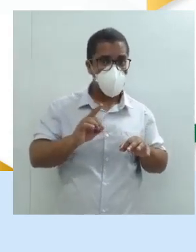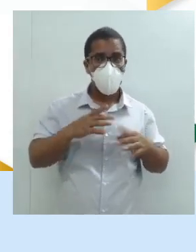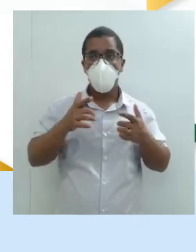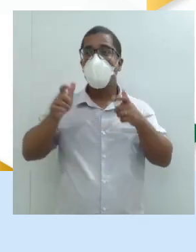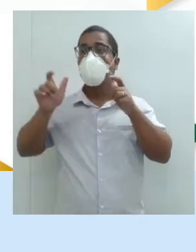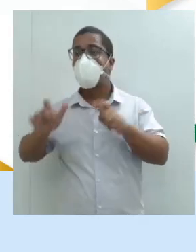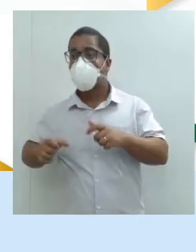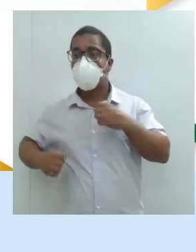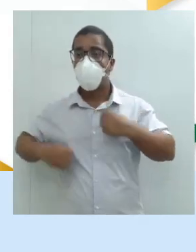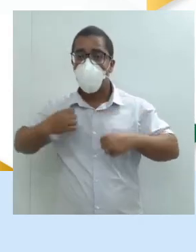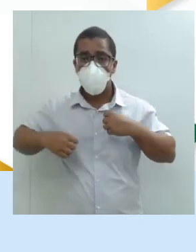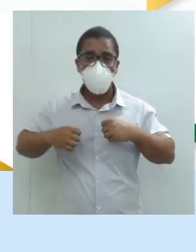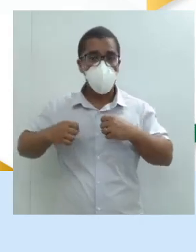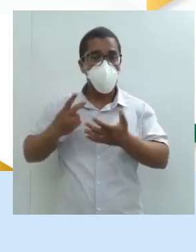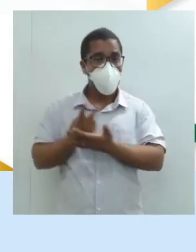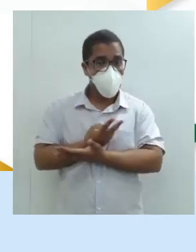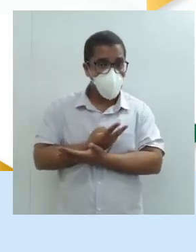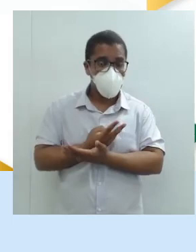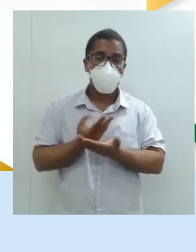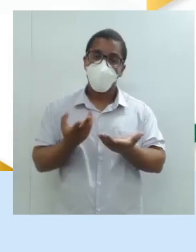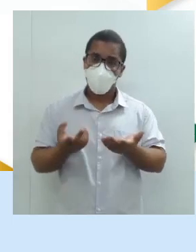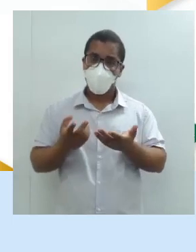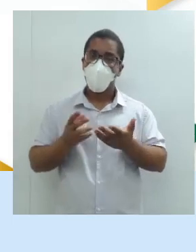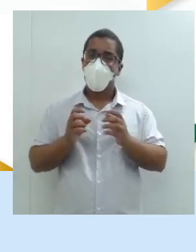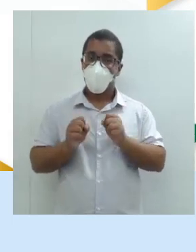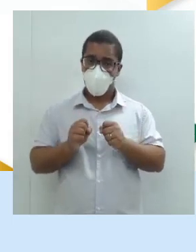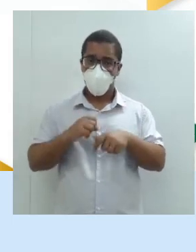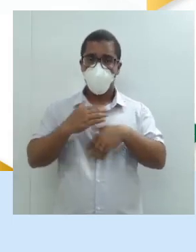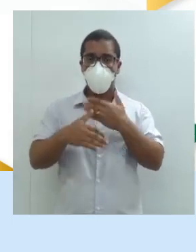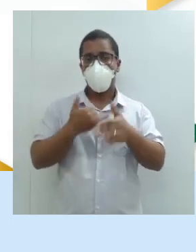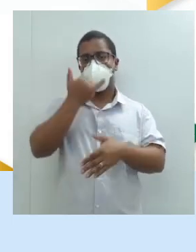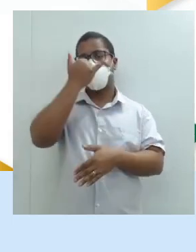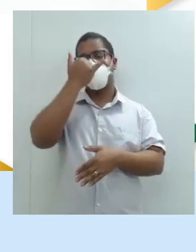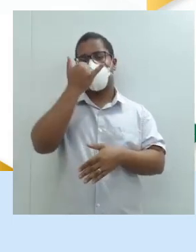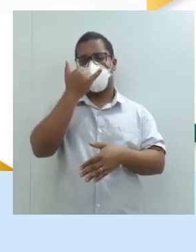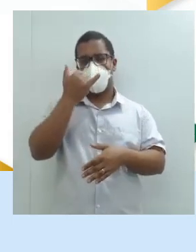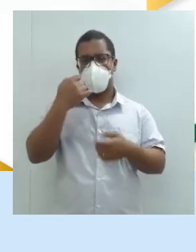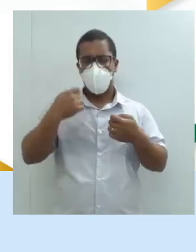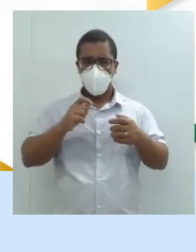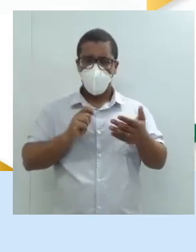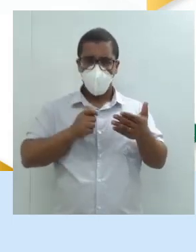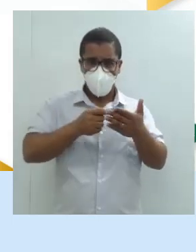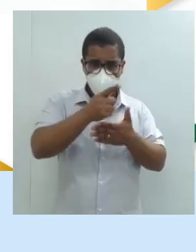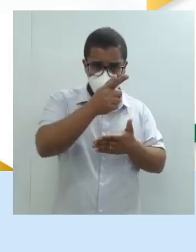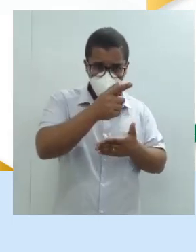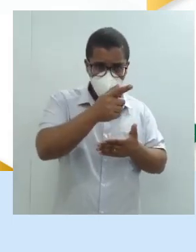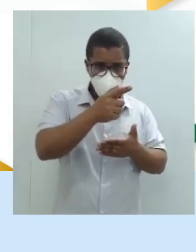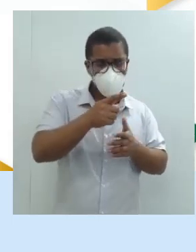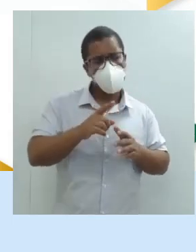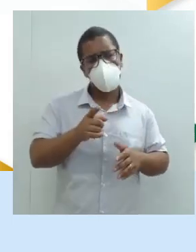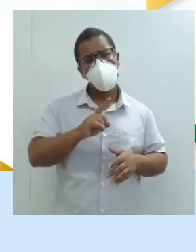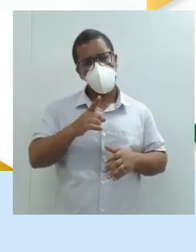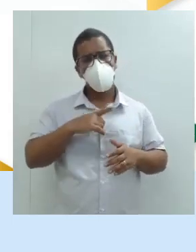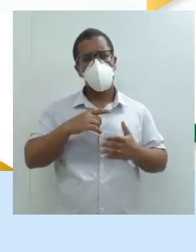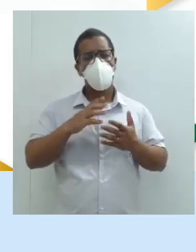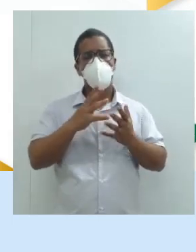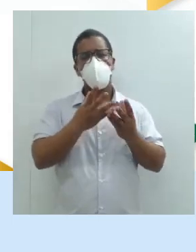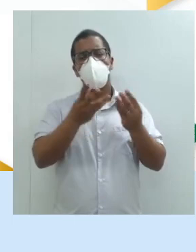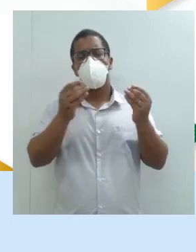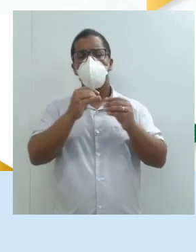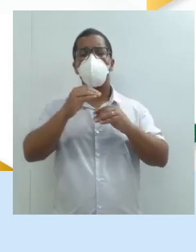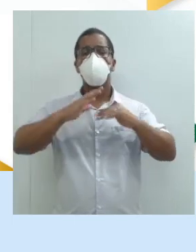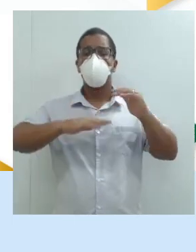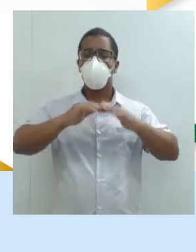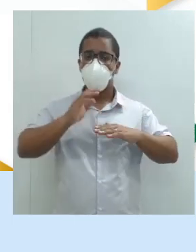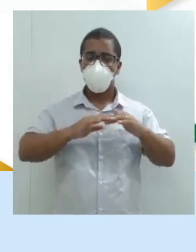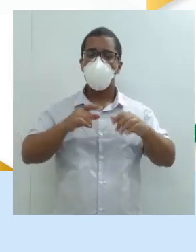etc. e tal. Então é sempre interessante perguntar: professor, preciso pagar um personal? Não, tem muitos profissionais aí que dão